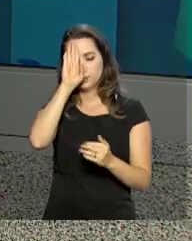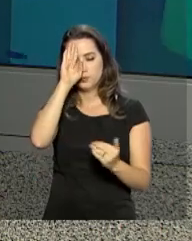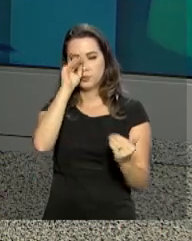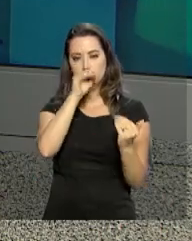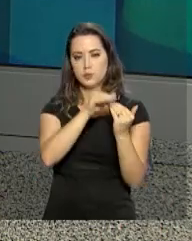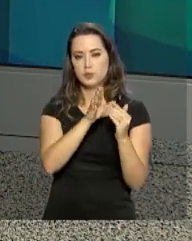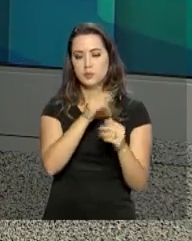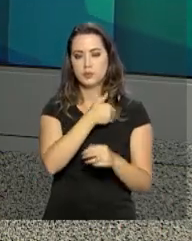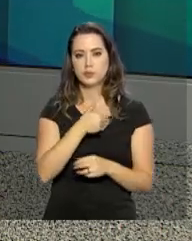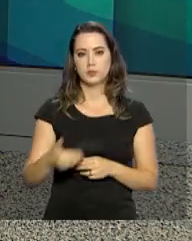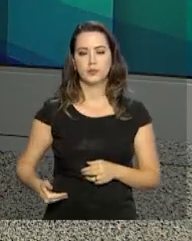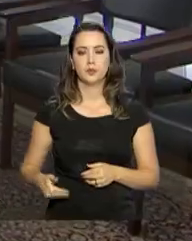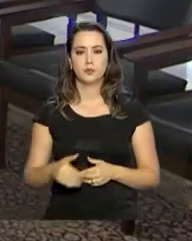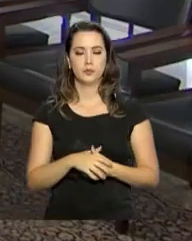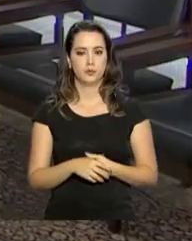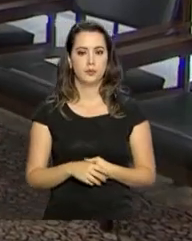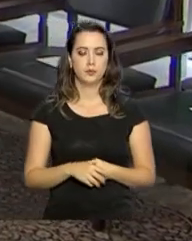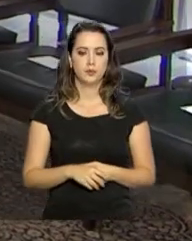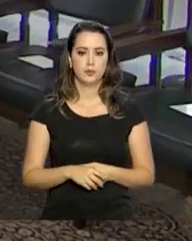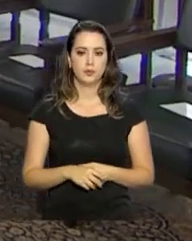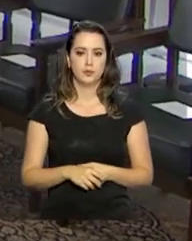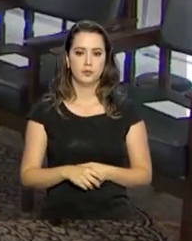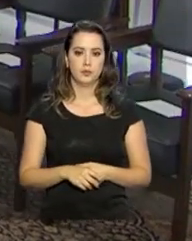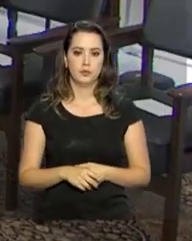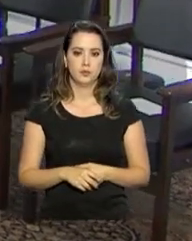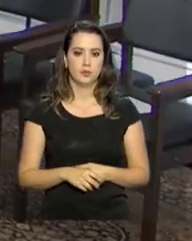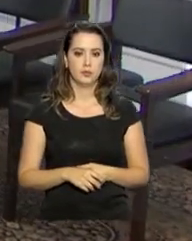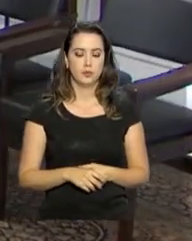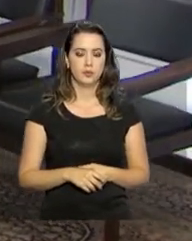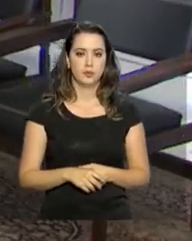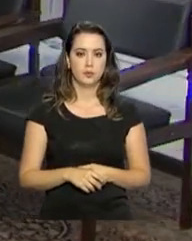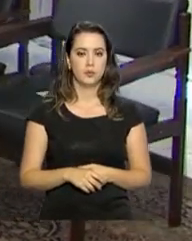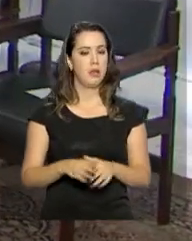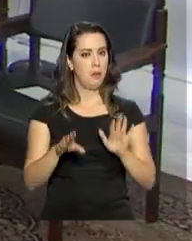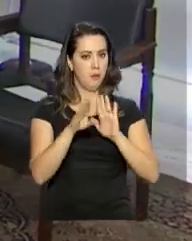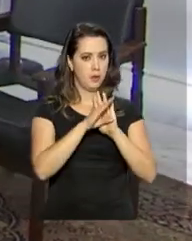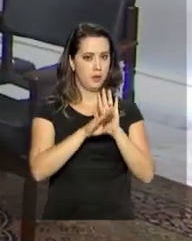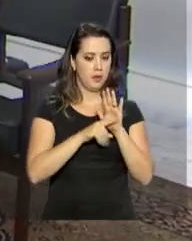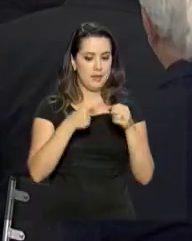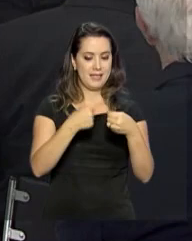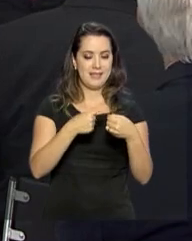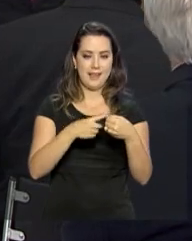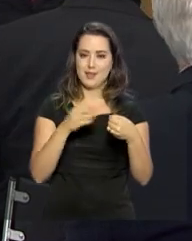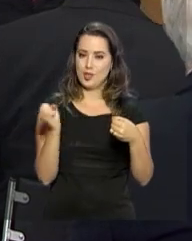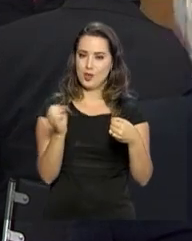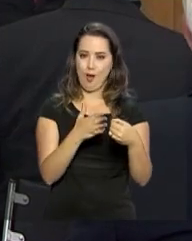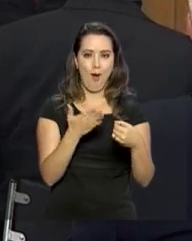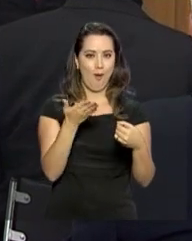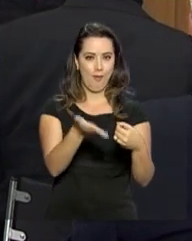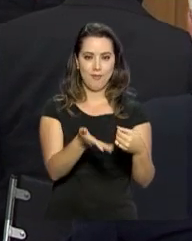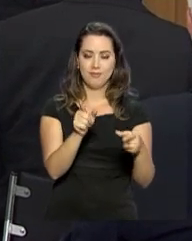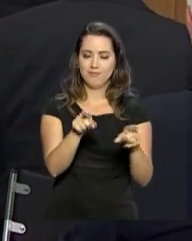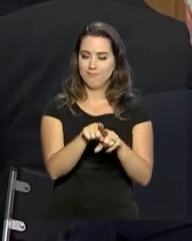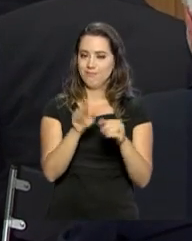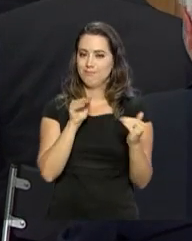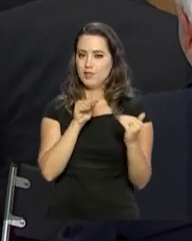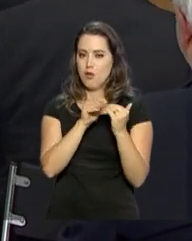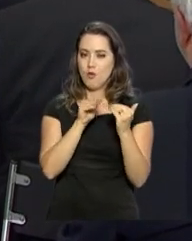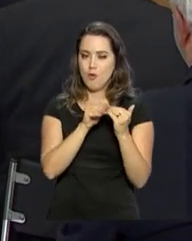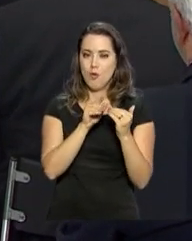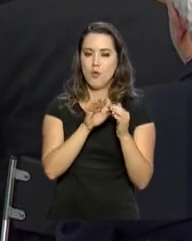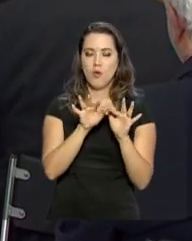prioritária com o lançamento do programa cidades inovadoras o objetivo é descentralizar